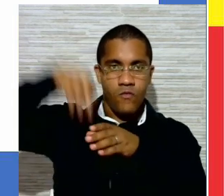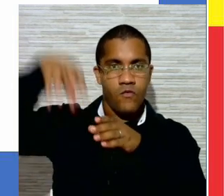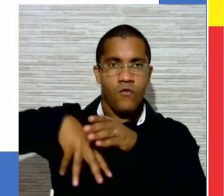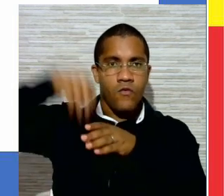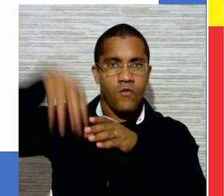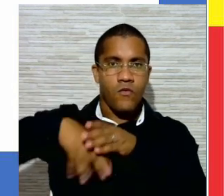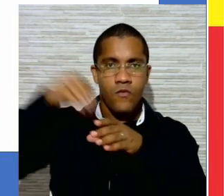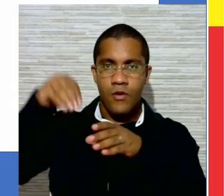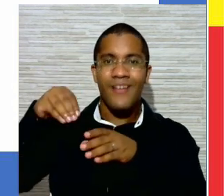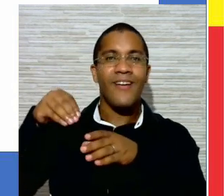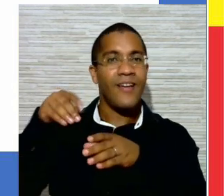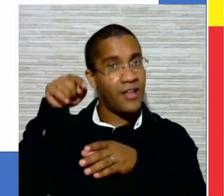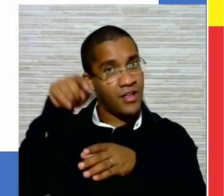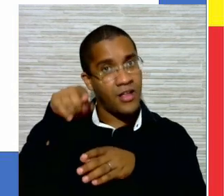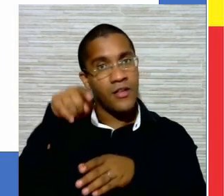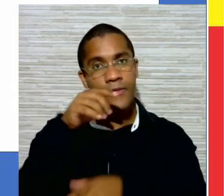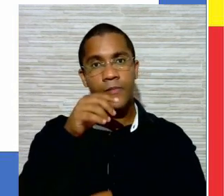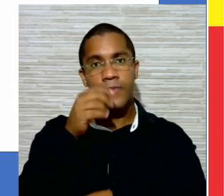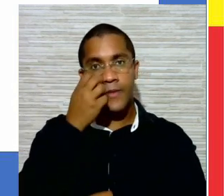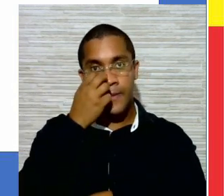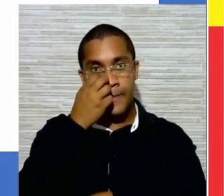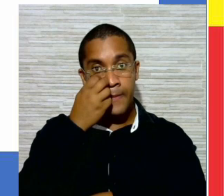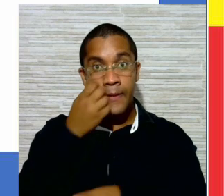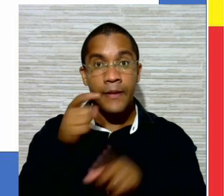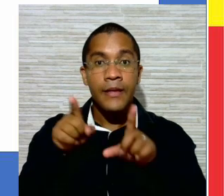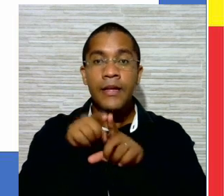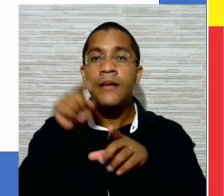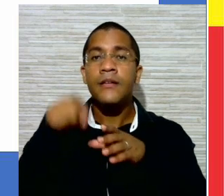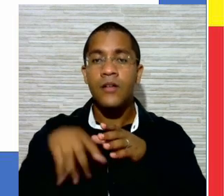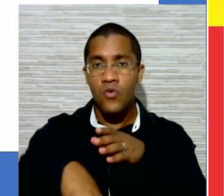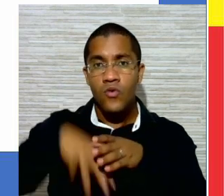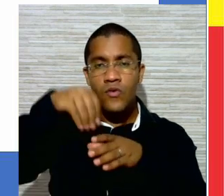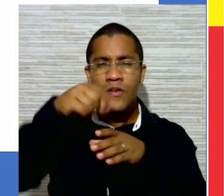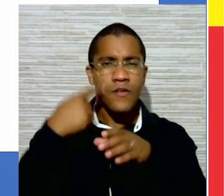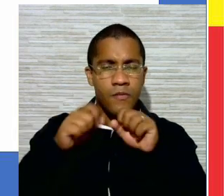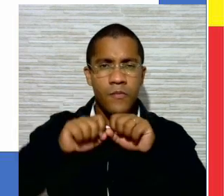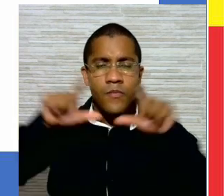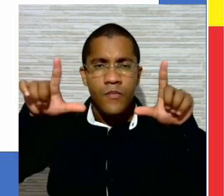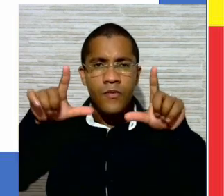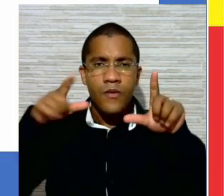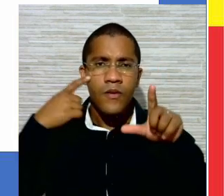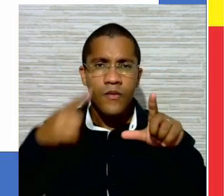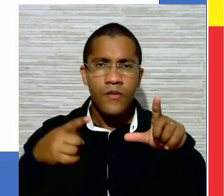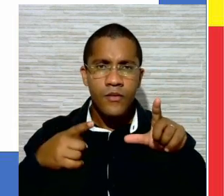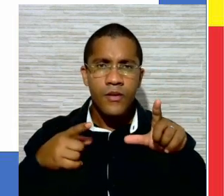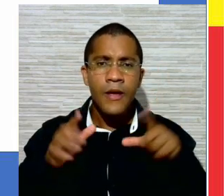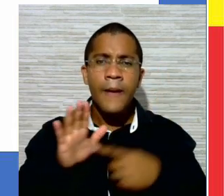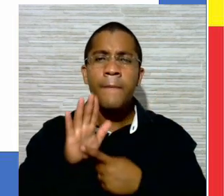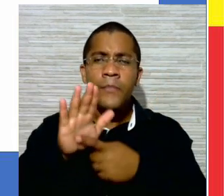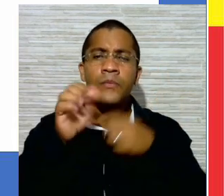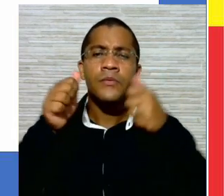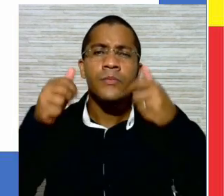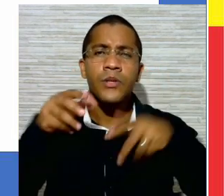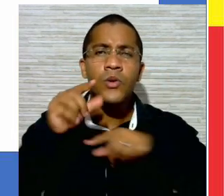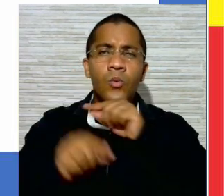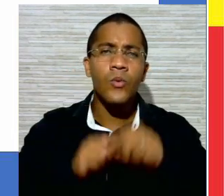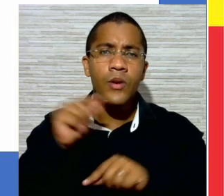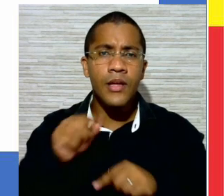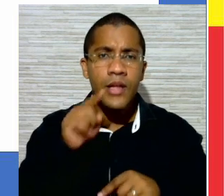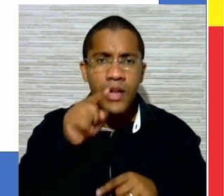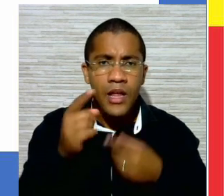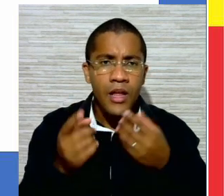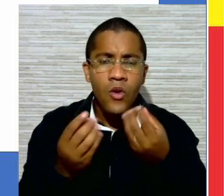Brasil, tá? Observa também que essa extração, né, nessa imagem que vocês veem, tá? Mostra, né,